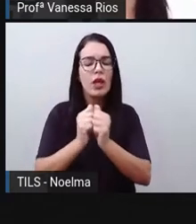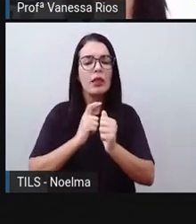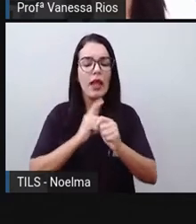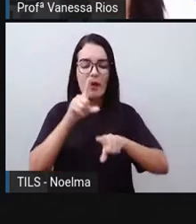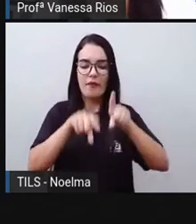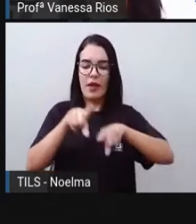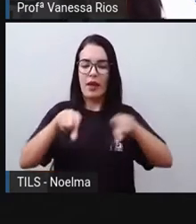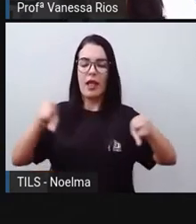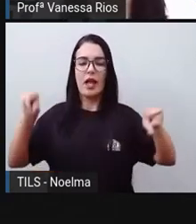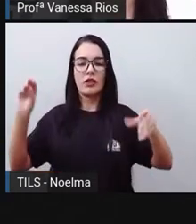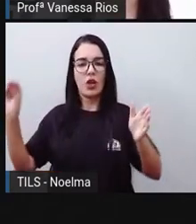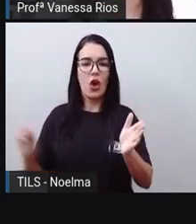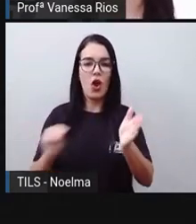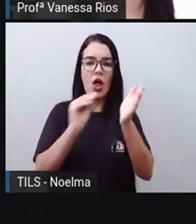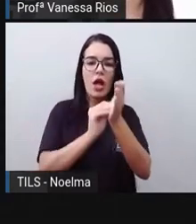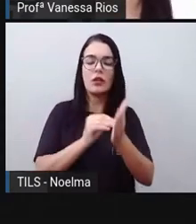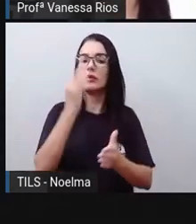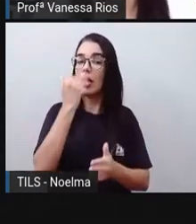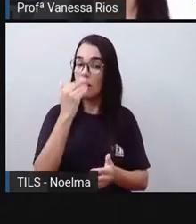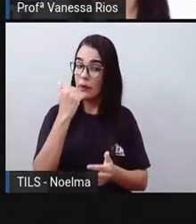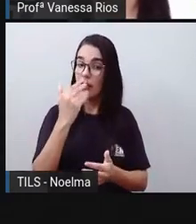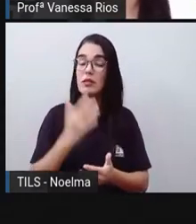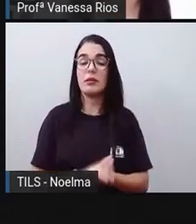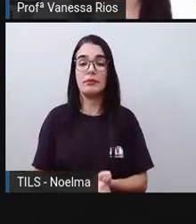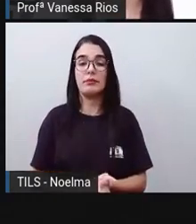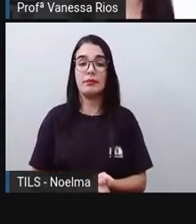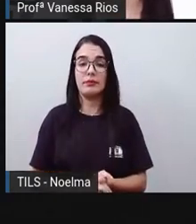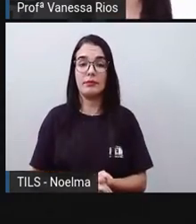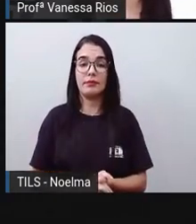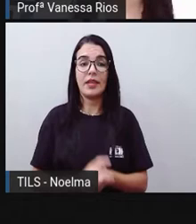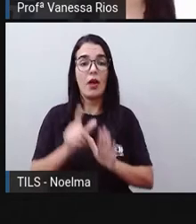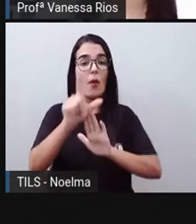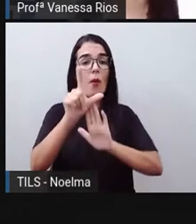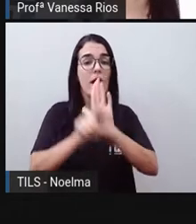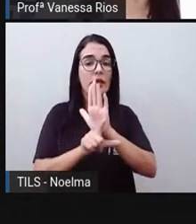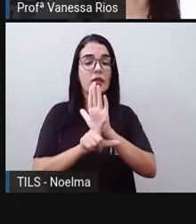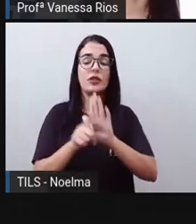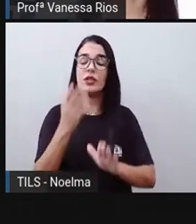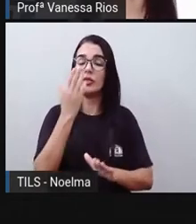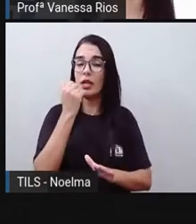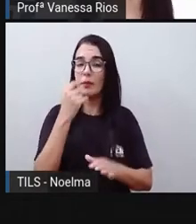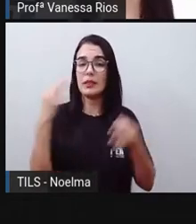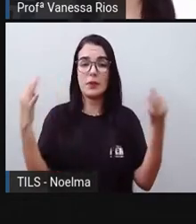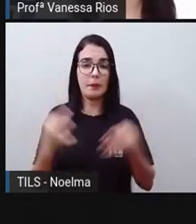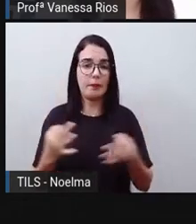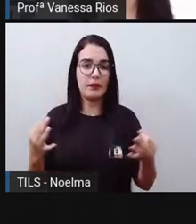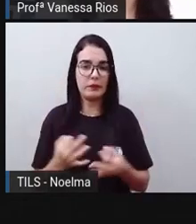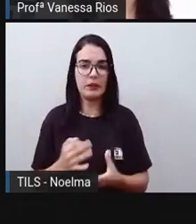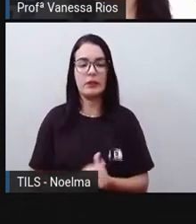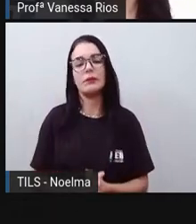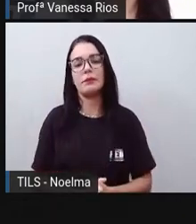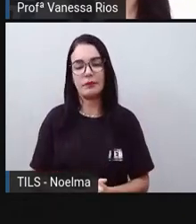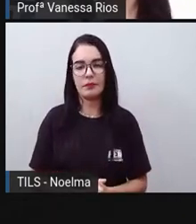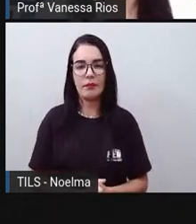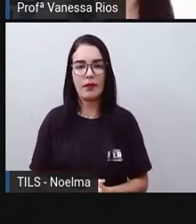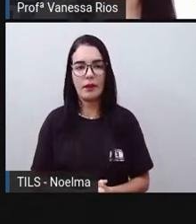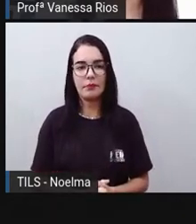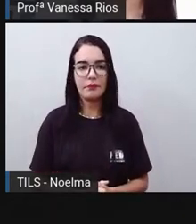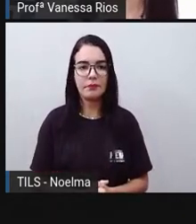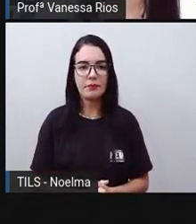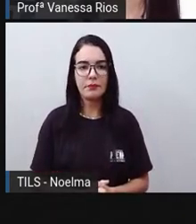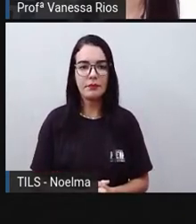para poder retirar de todos os alimentos que nós tenhamos condição de ingerir aquilo que o corpo